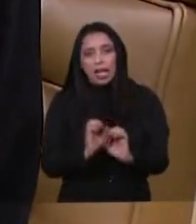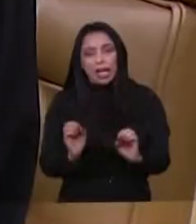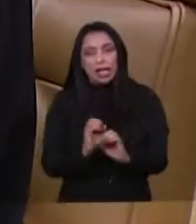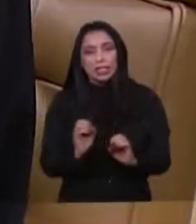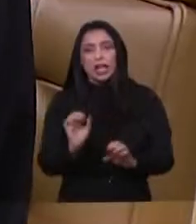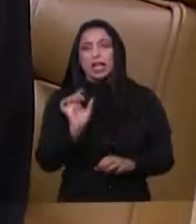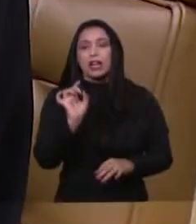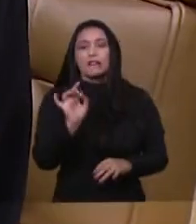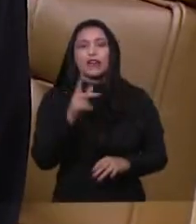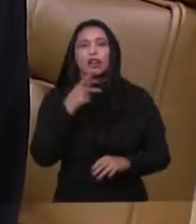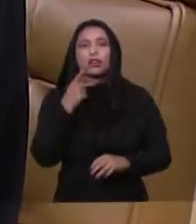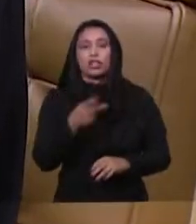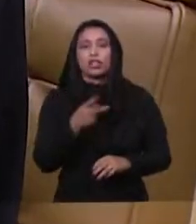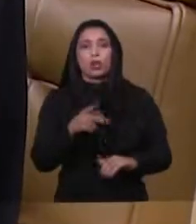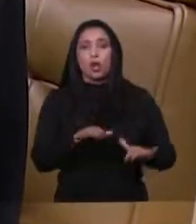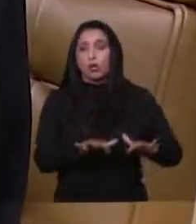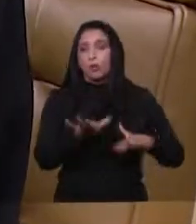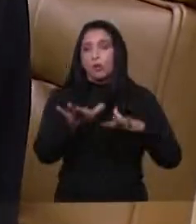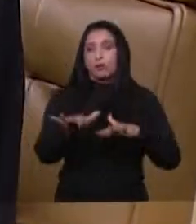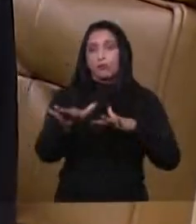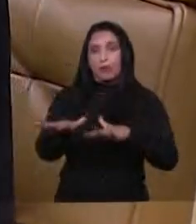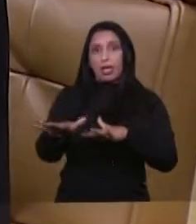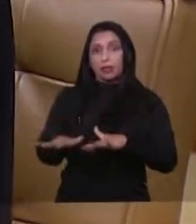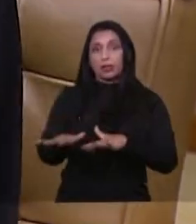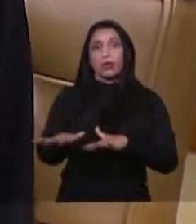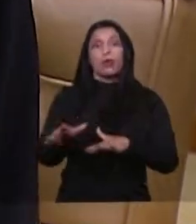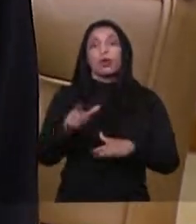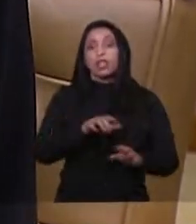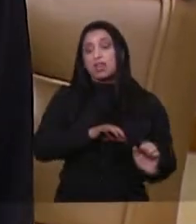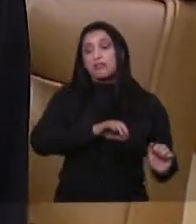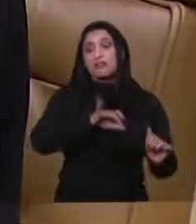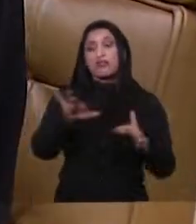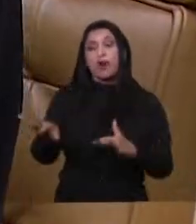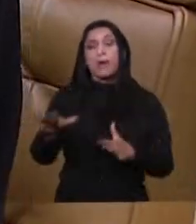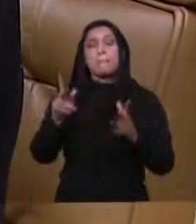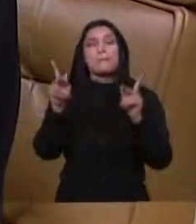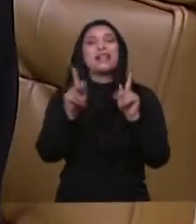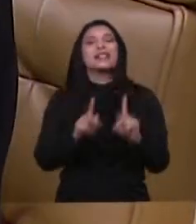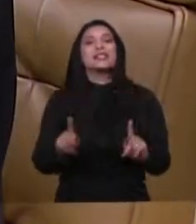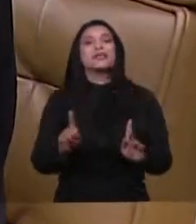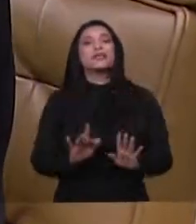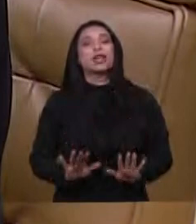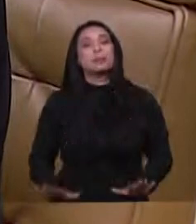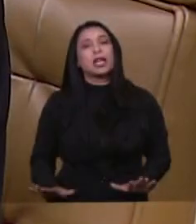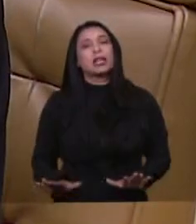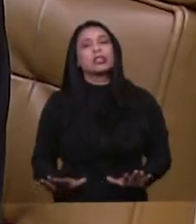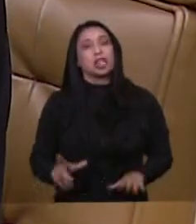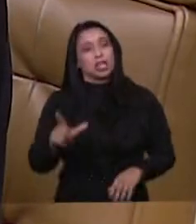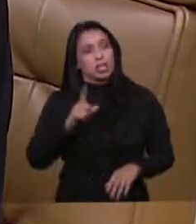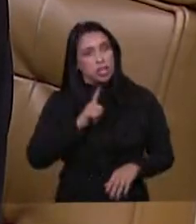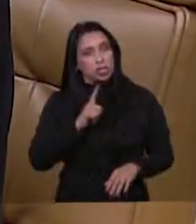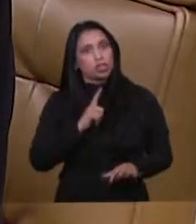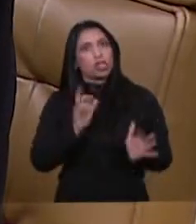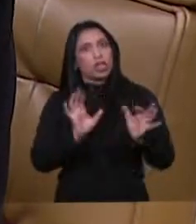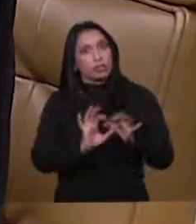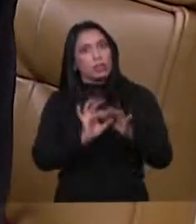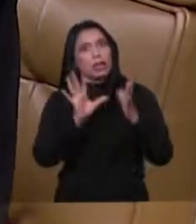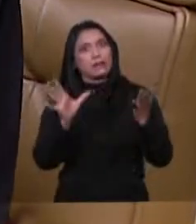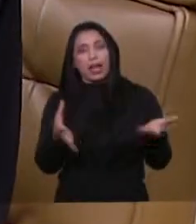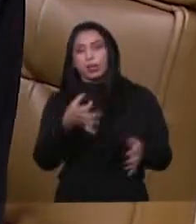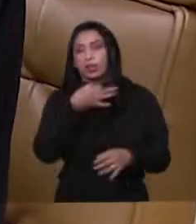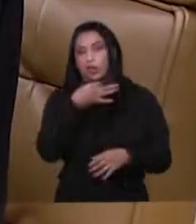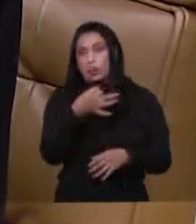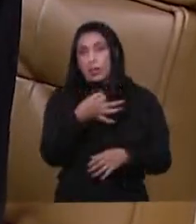sempre a afirmar que participava de um movimento pacífico em prol da liberdade da opinião. Na pauta, ação todavia, penal a negativa do autor não